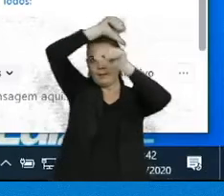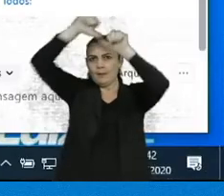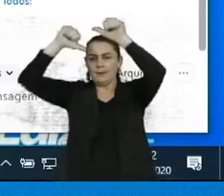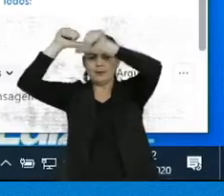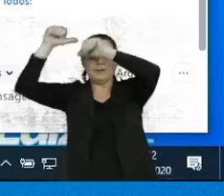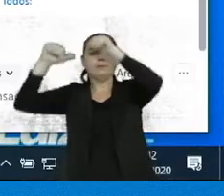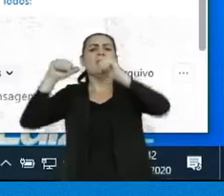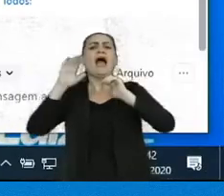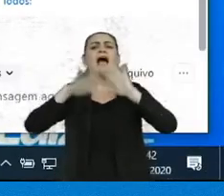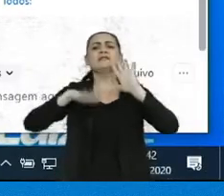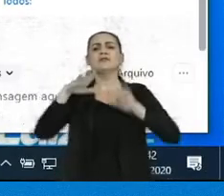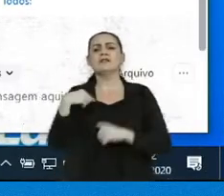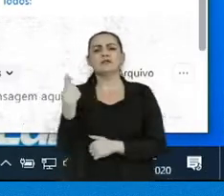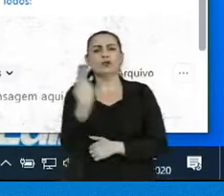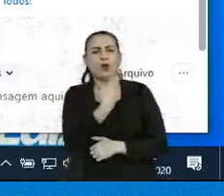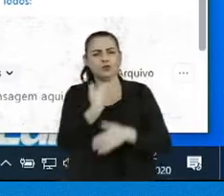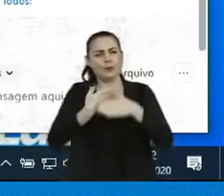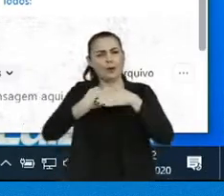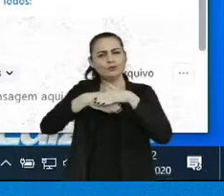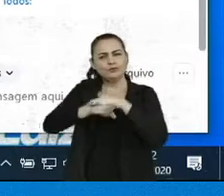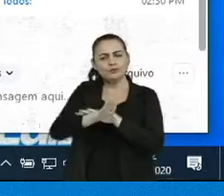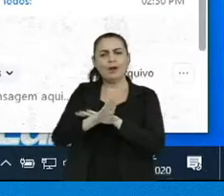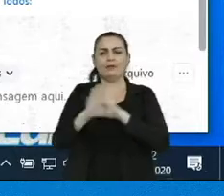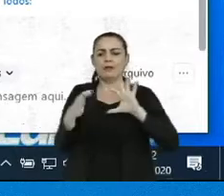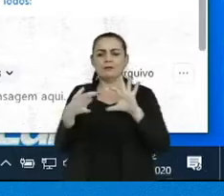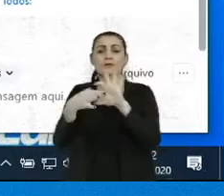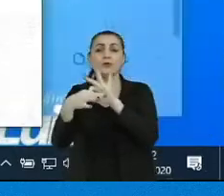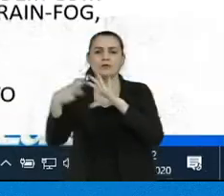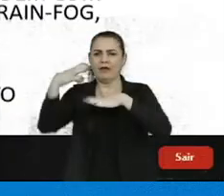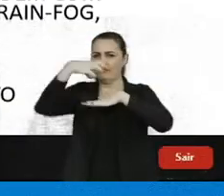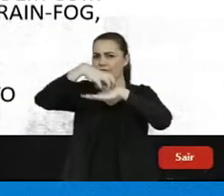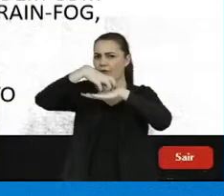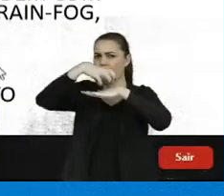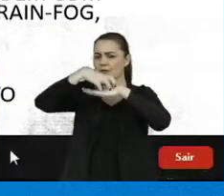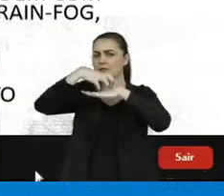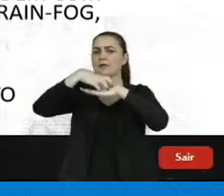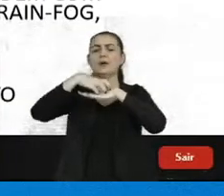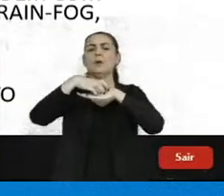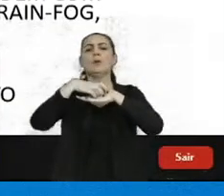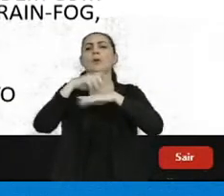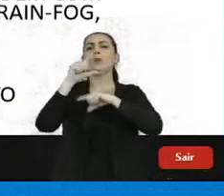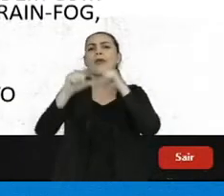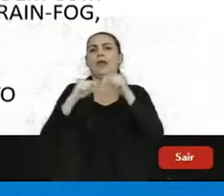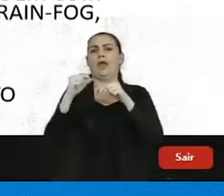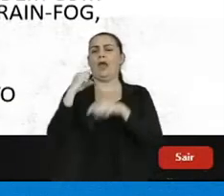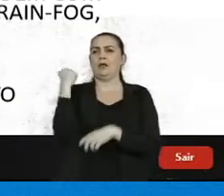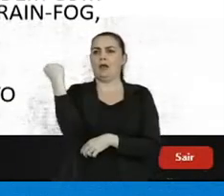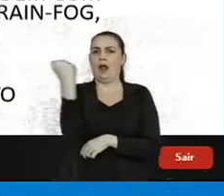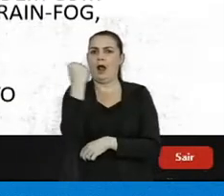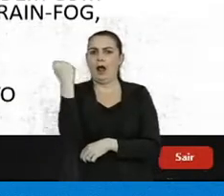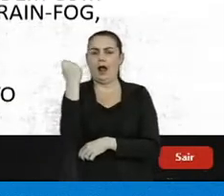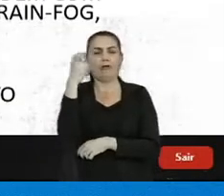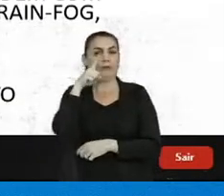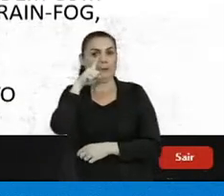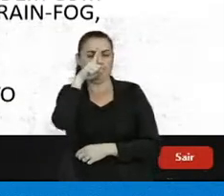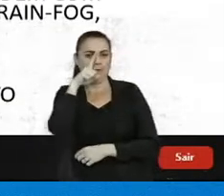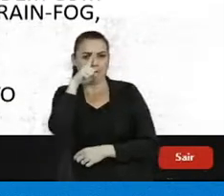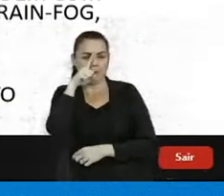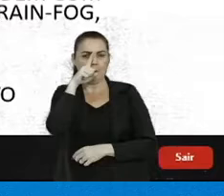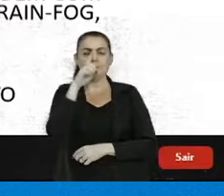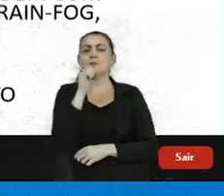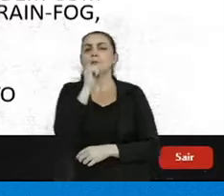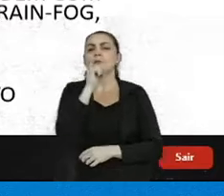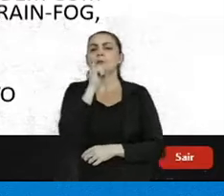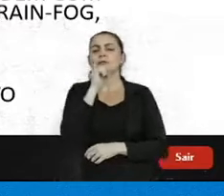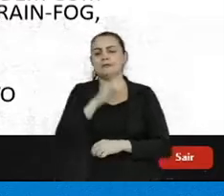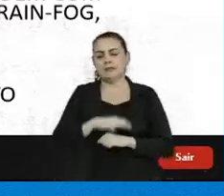com quadros infecciosos, com inflamação aguda, que é quando a gente, por exemplo, eu dou uma topada no meu pé, no meu